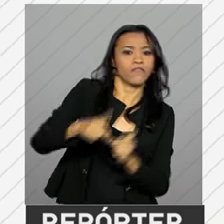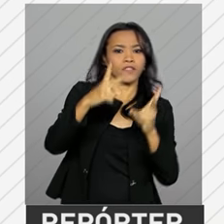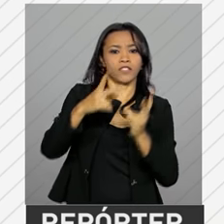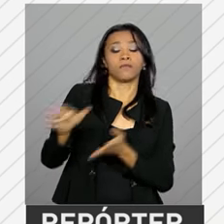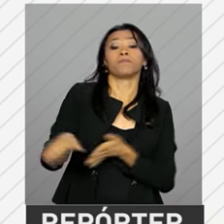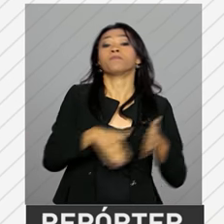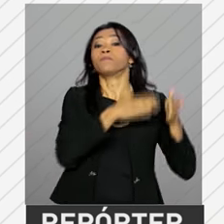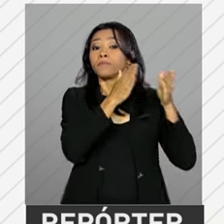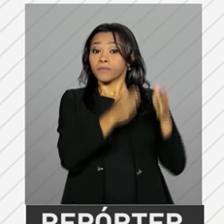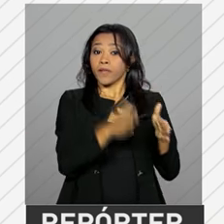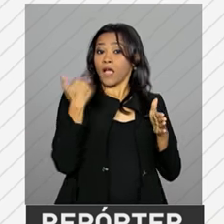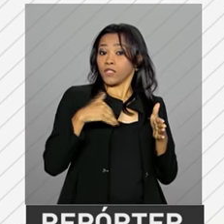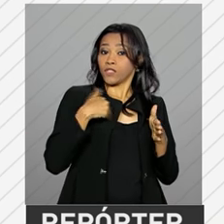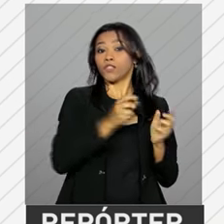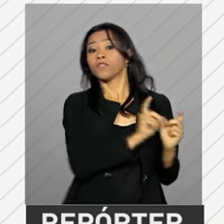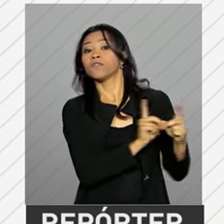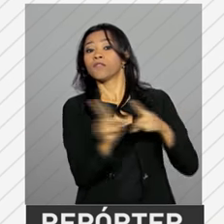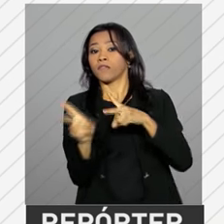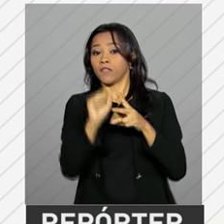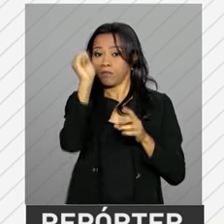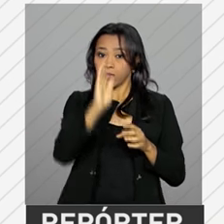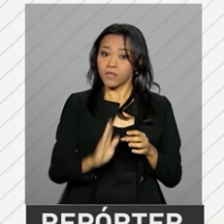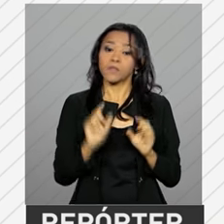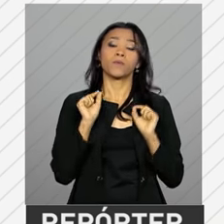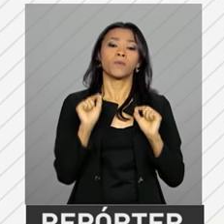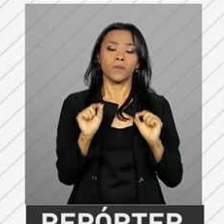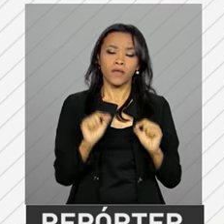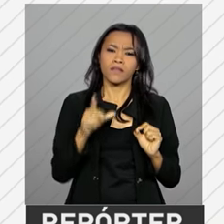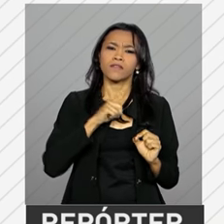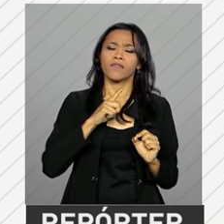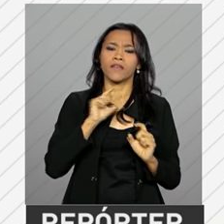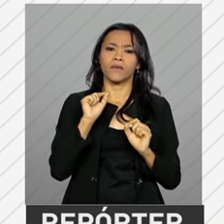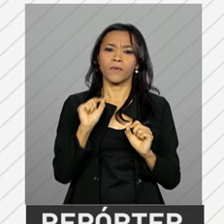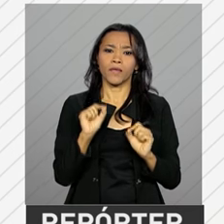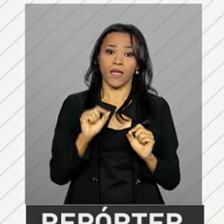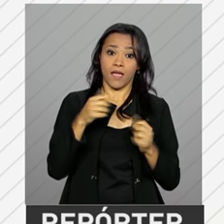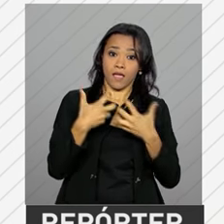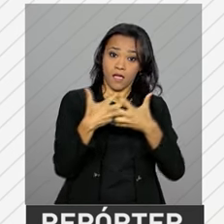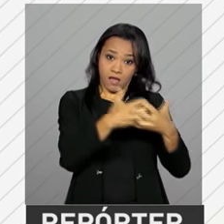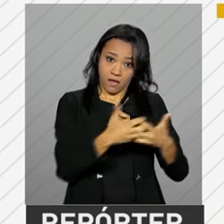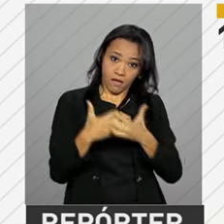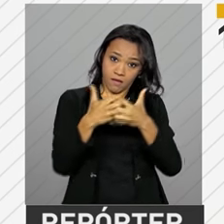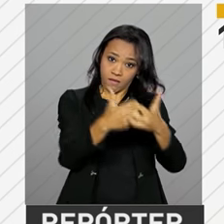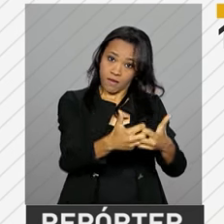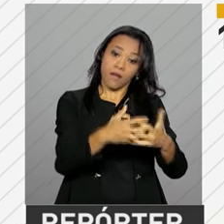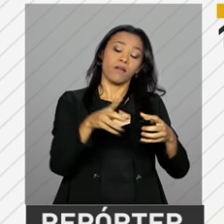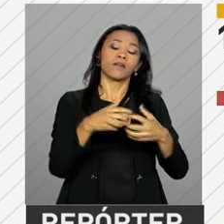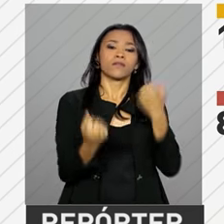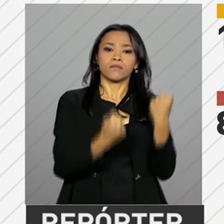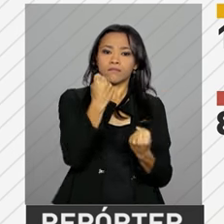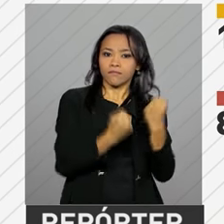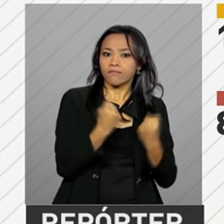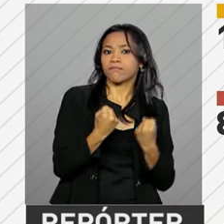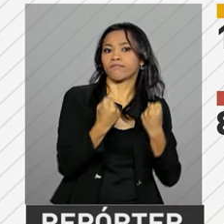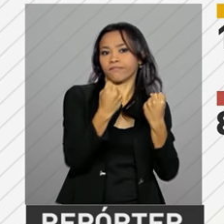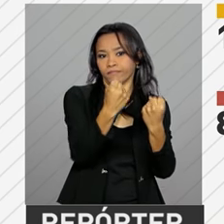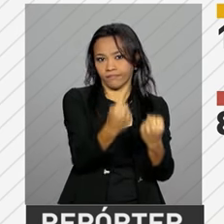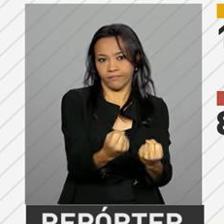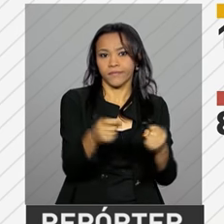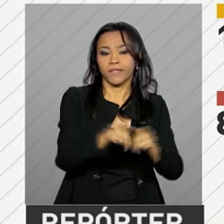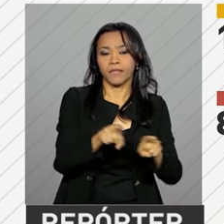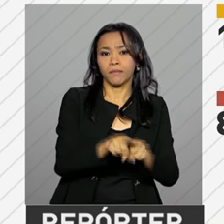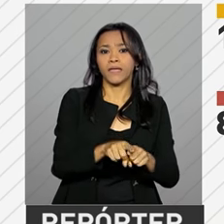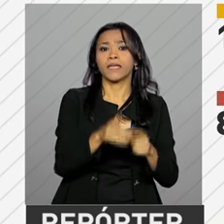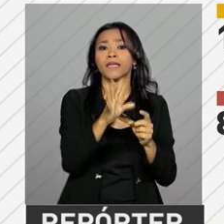argentinas destinaram ao Brasil em 2015, tiveram destaque veículos de carga, automóveis de passageiros